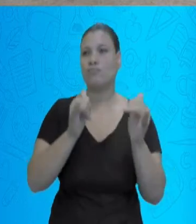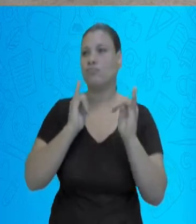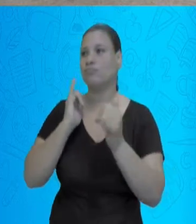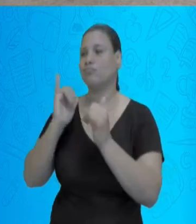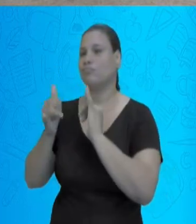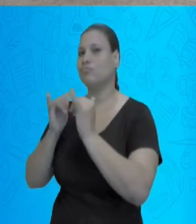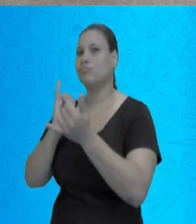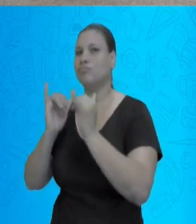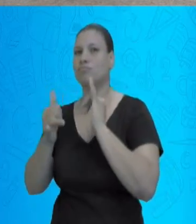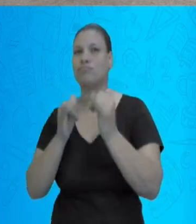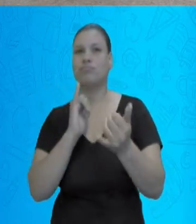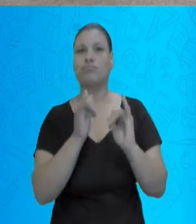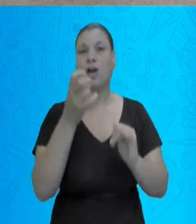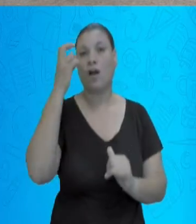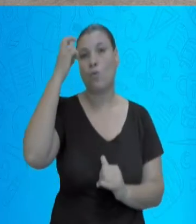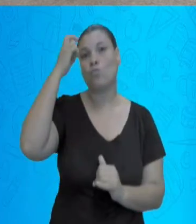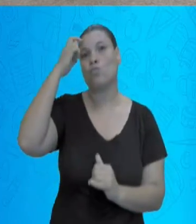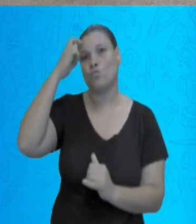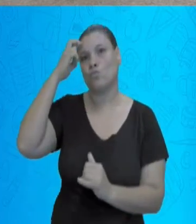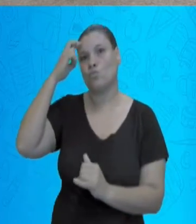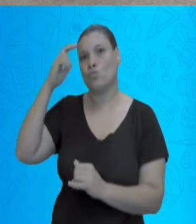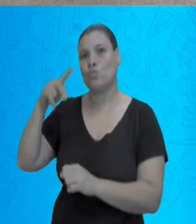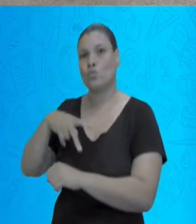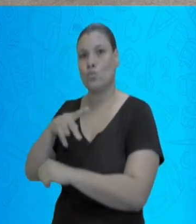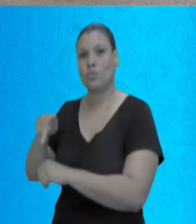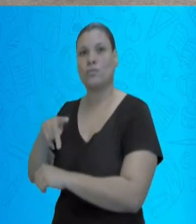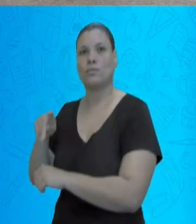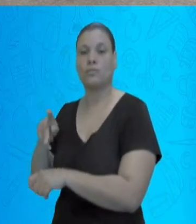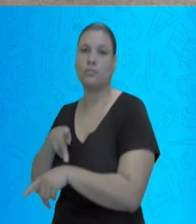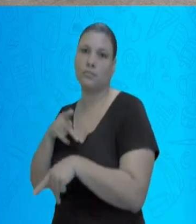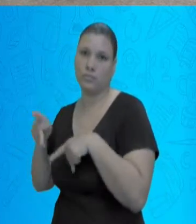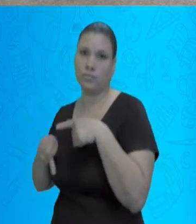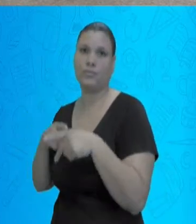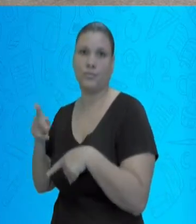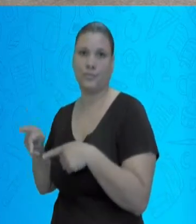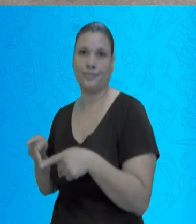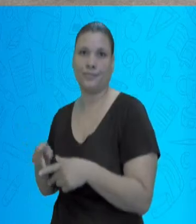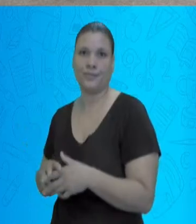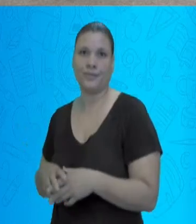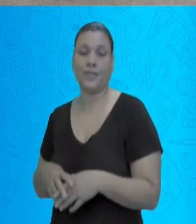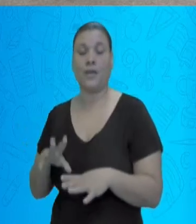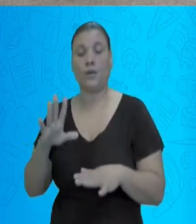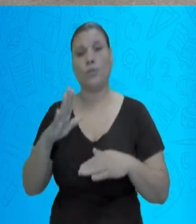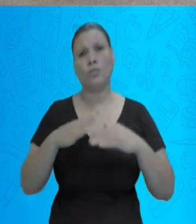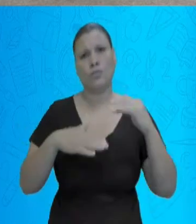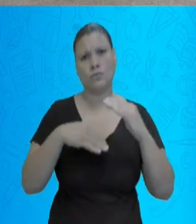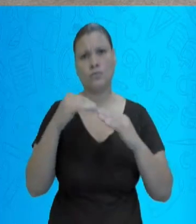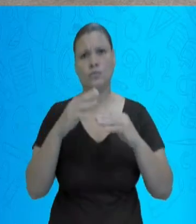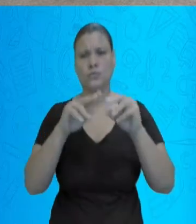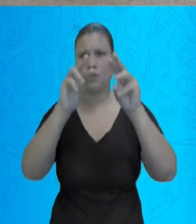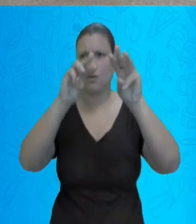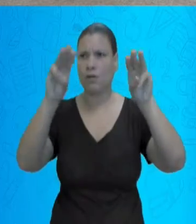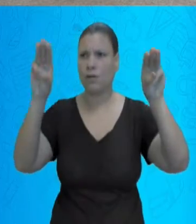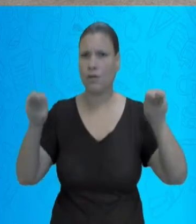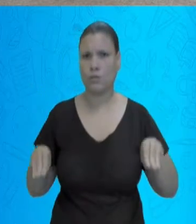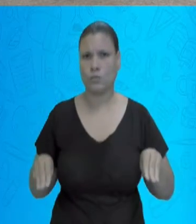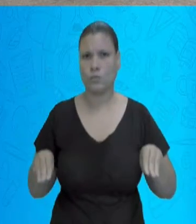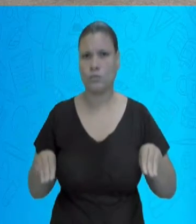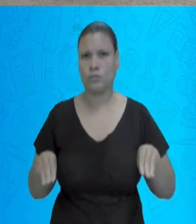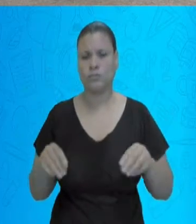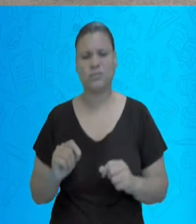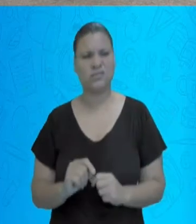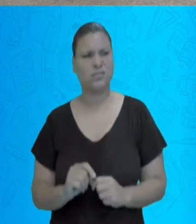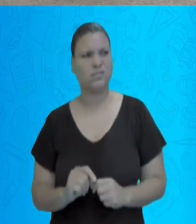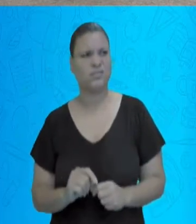que acontece? As pessoas que trabalham no museu, elas também trabalham para recuperar aquelas peças, eles trabalham